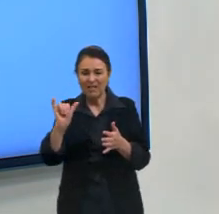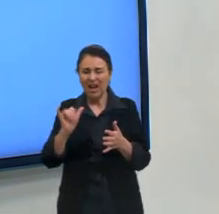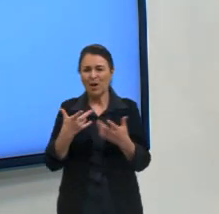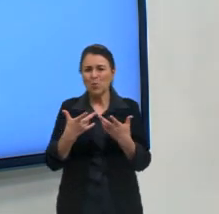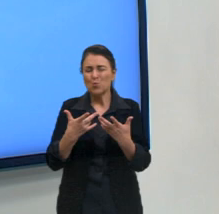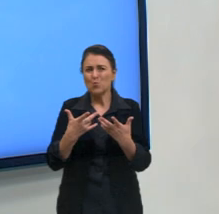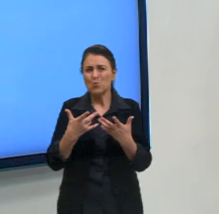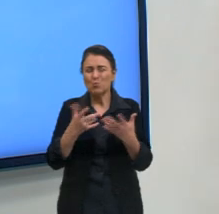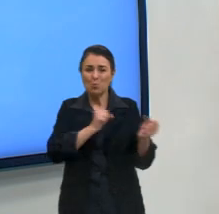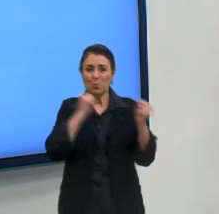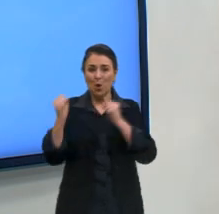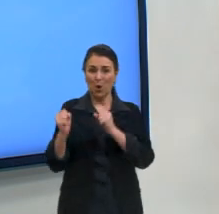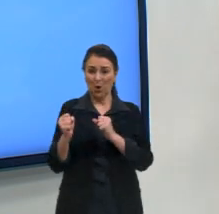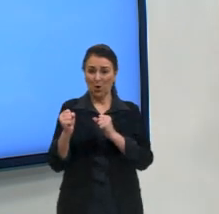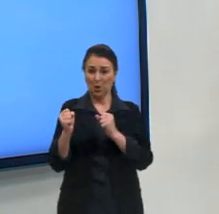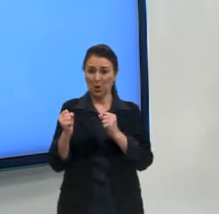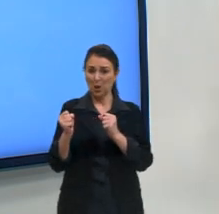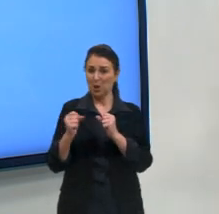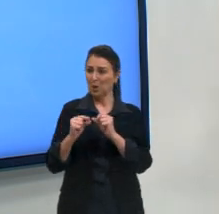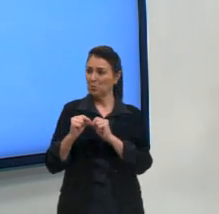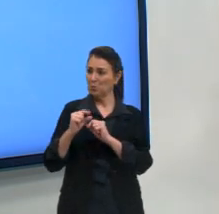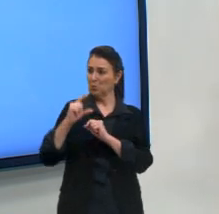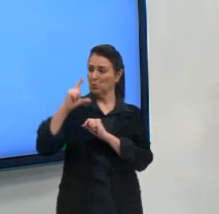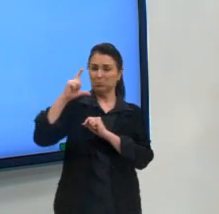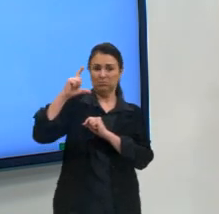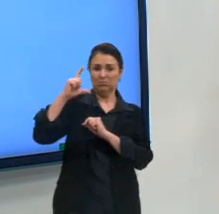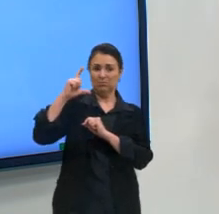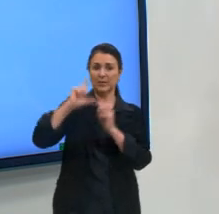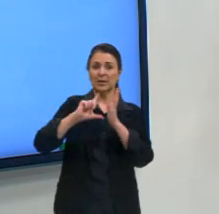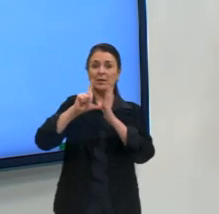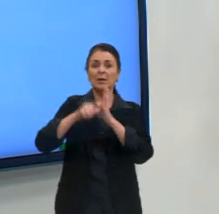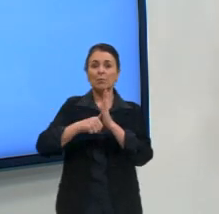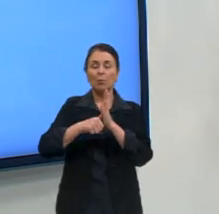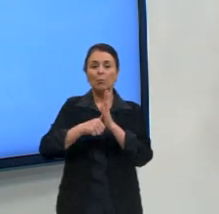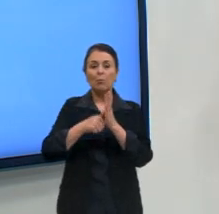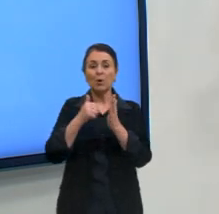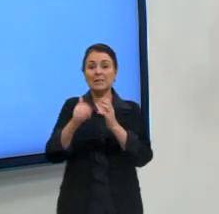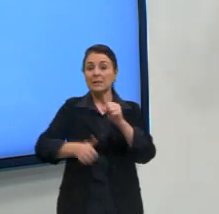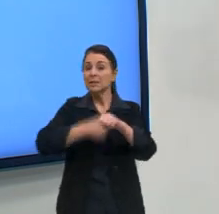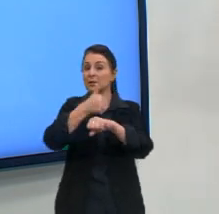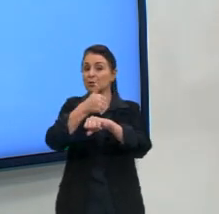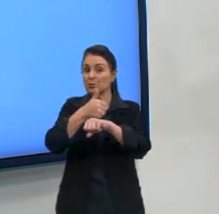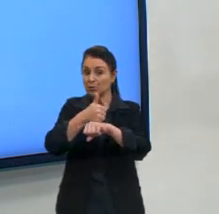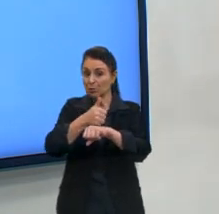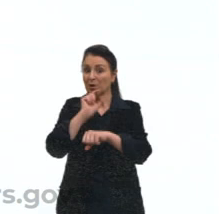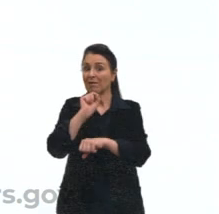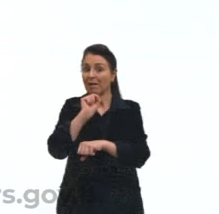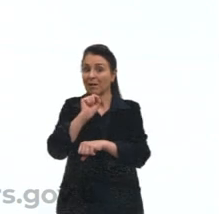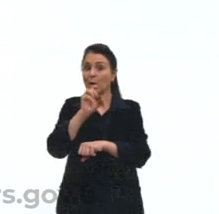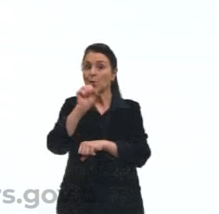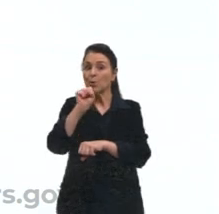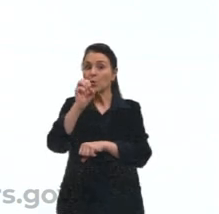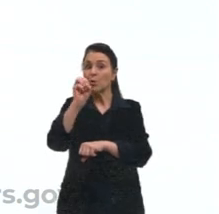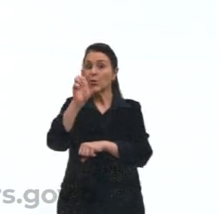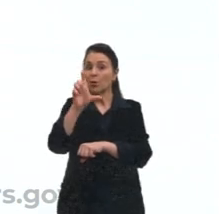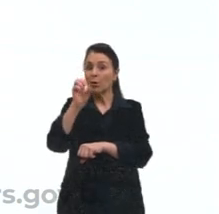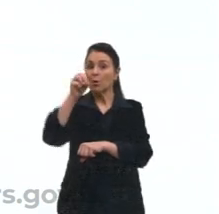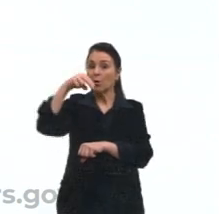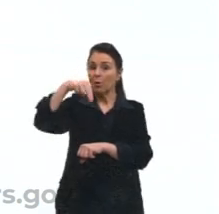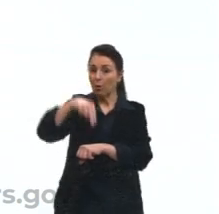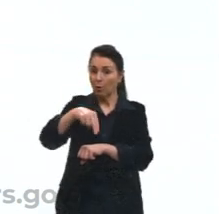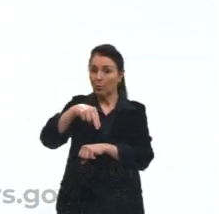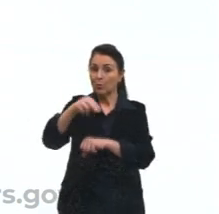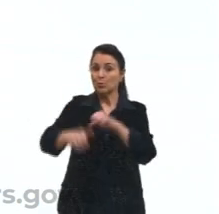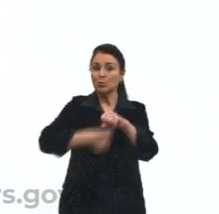contra os Camponeses depois dele vai vir solo que vai ampliar a participação